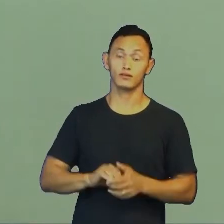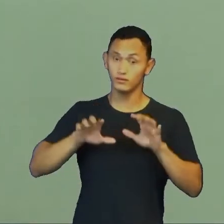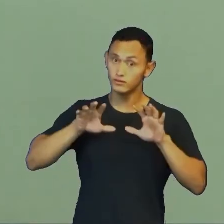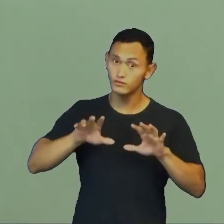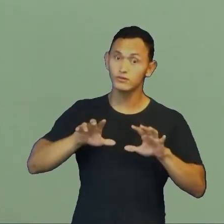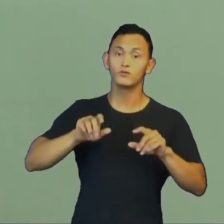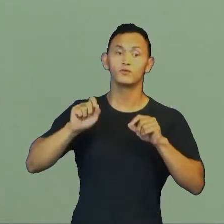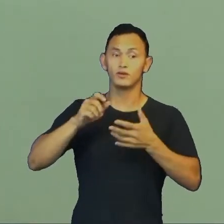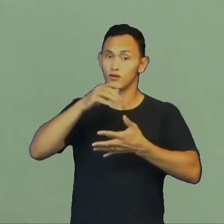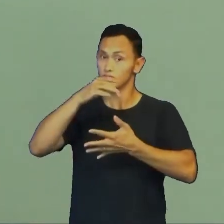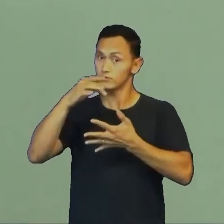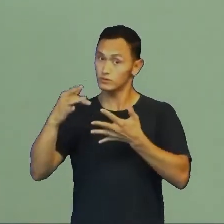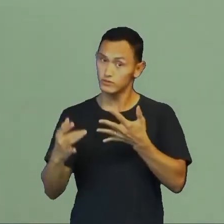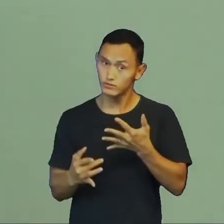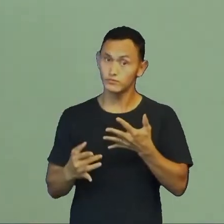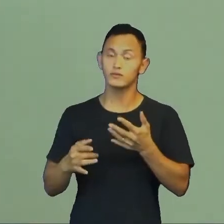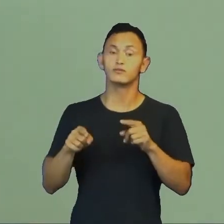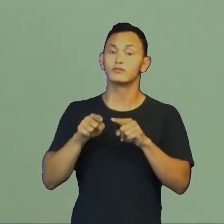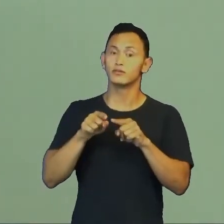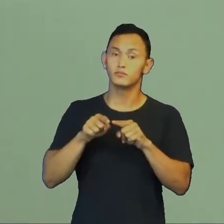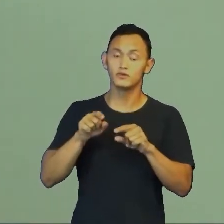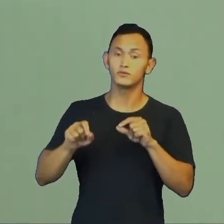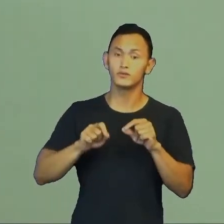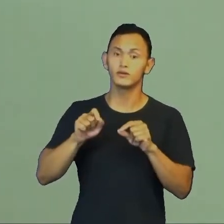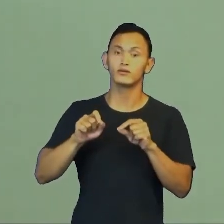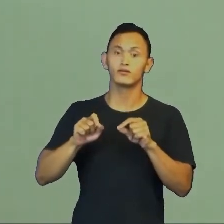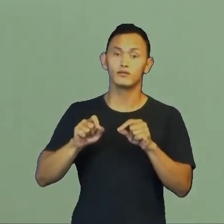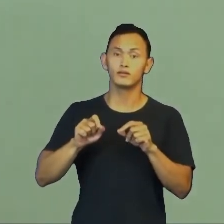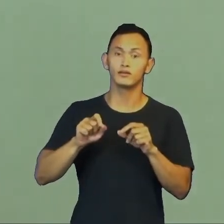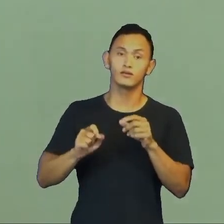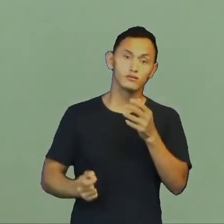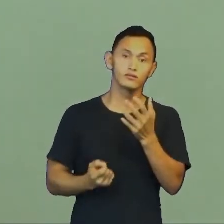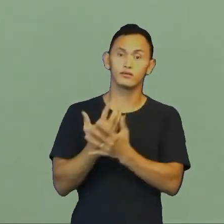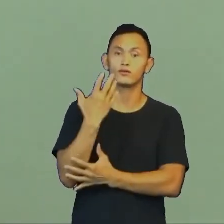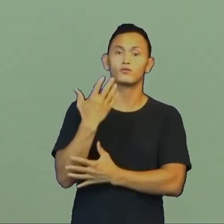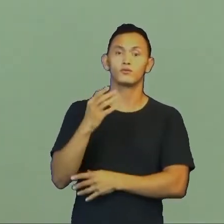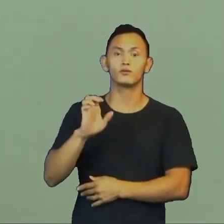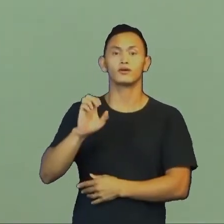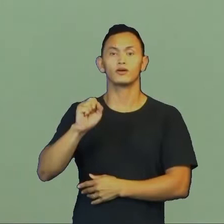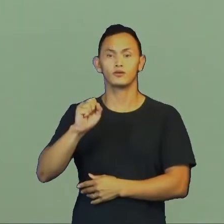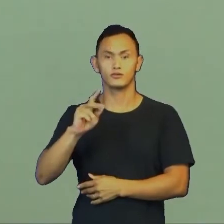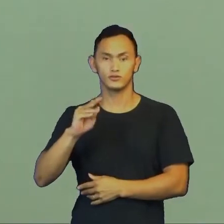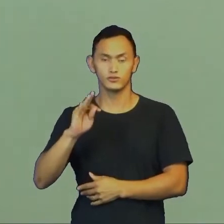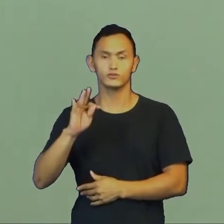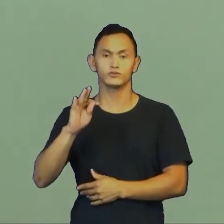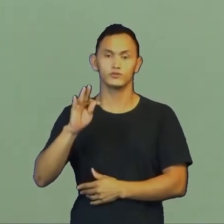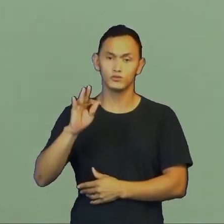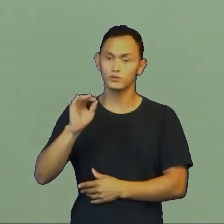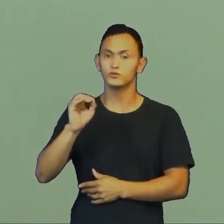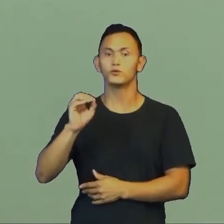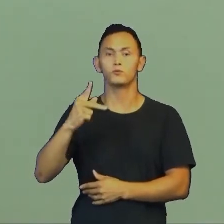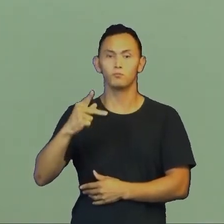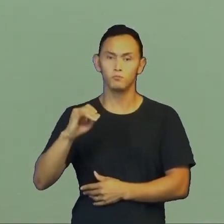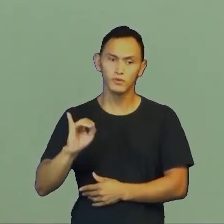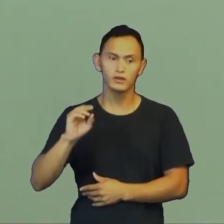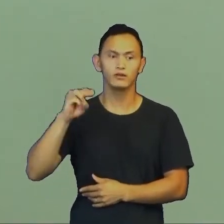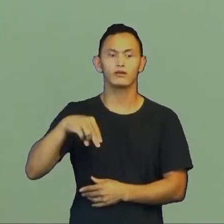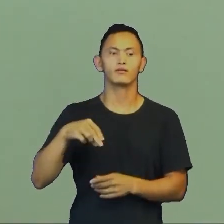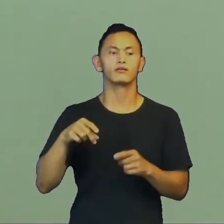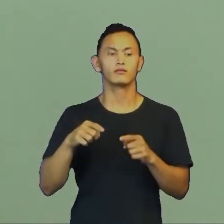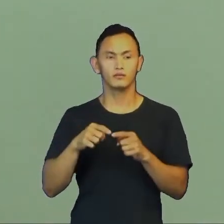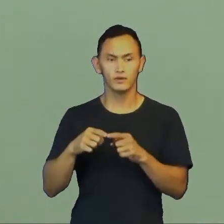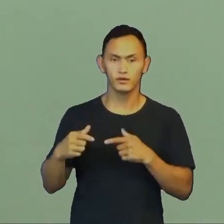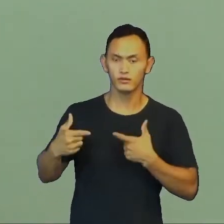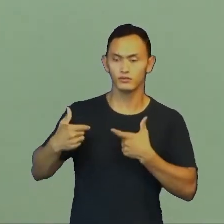elementos que dão origem aí ao estopim né da primeira guerra mundial inclusive